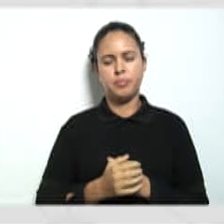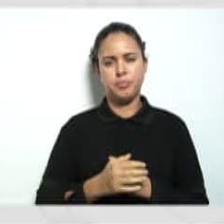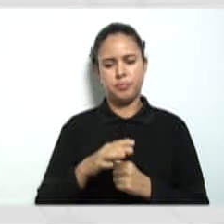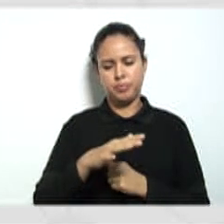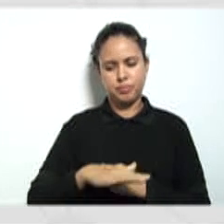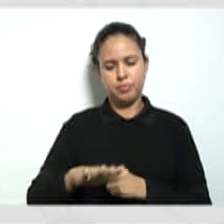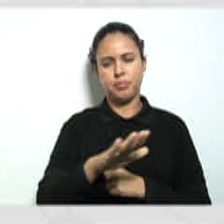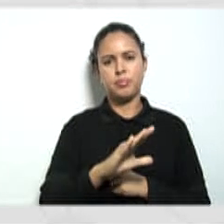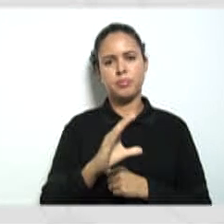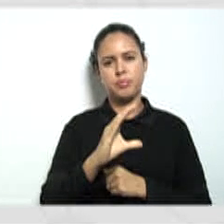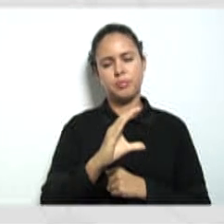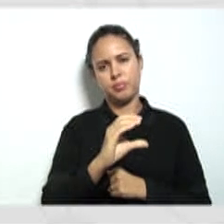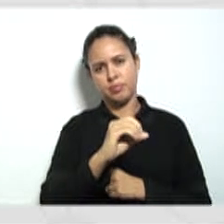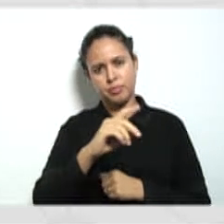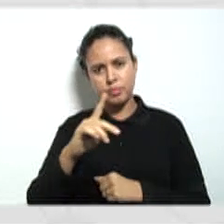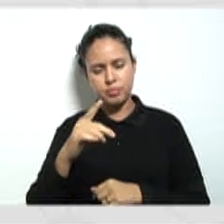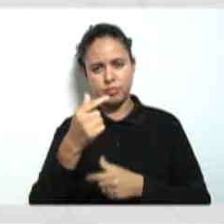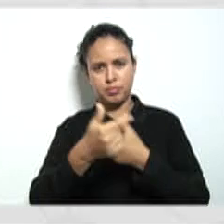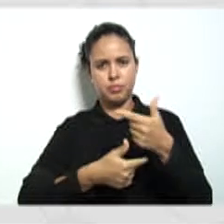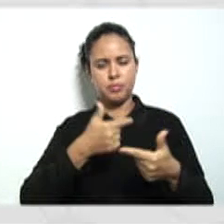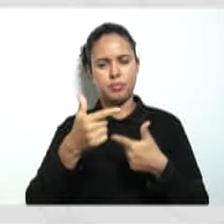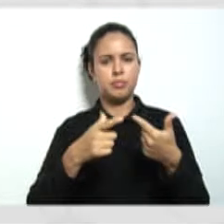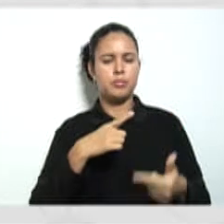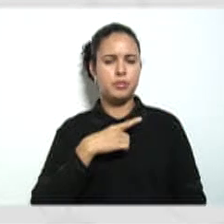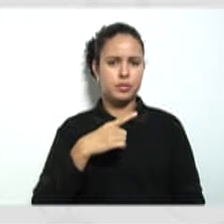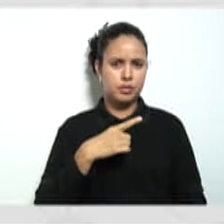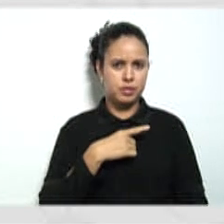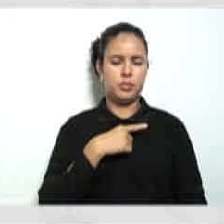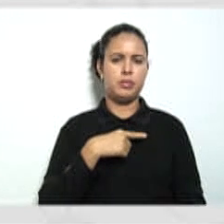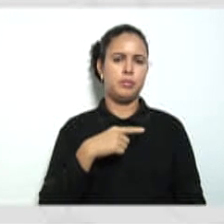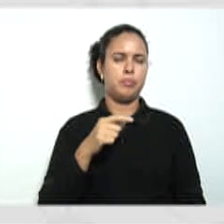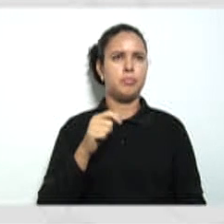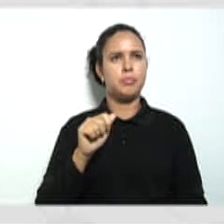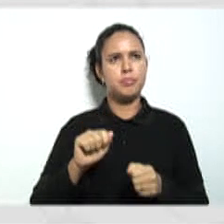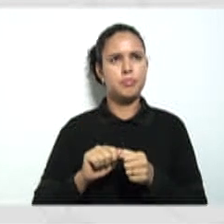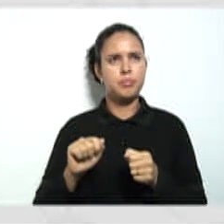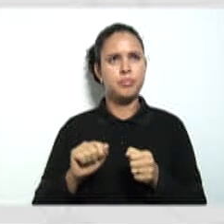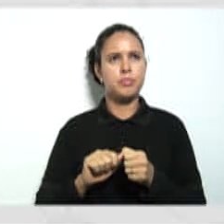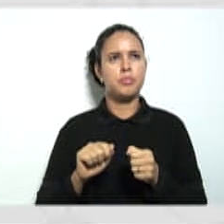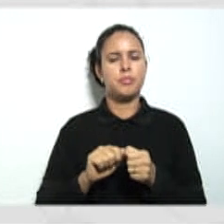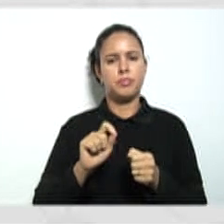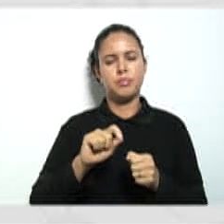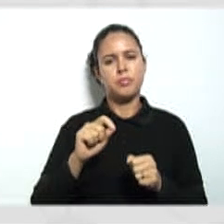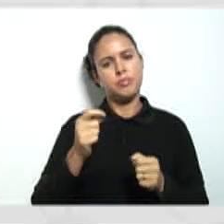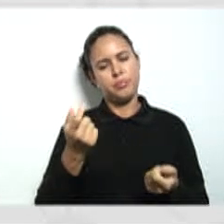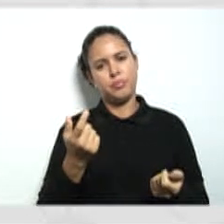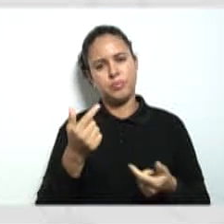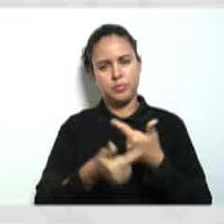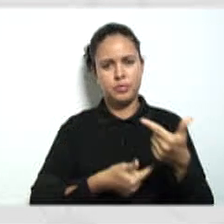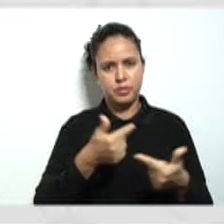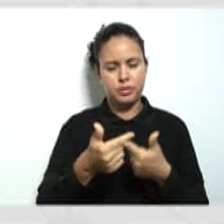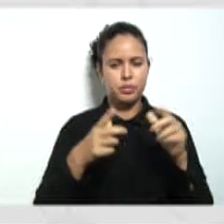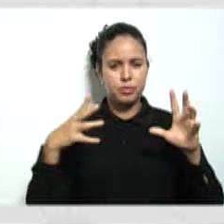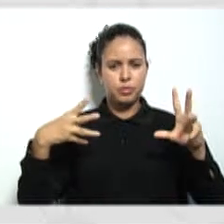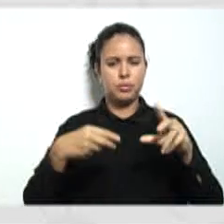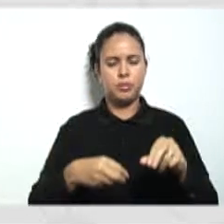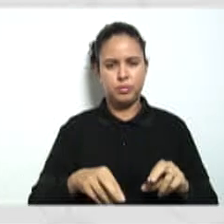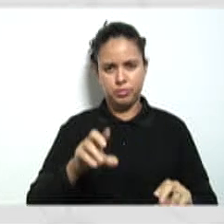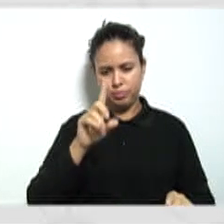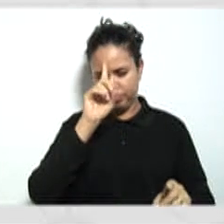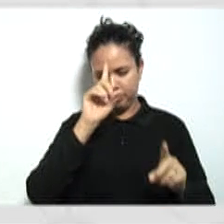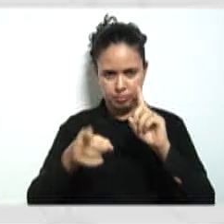no Brasil. Nós temos a cooperativa de produção, onde não há patrão, todos são donos da empresa. Um exemplo